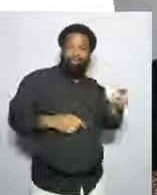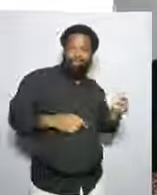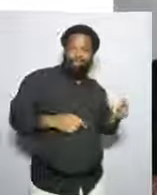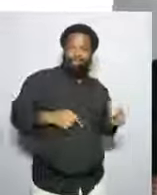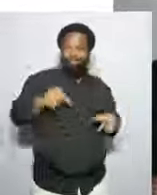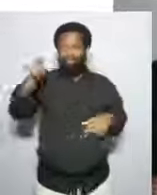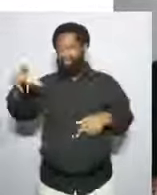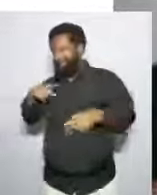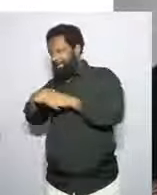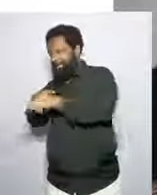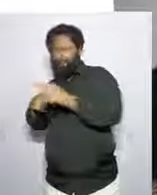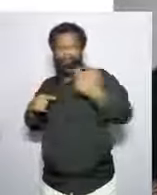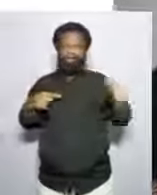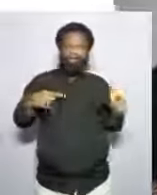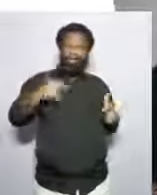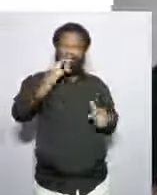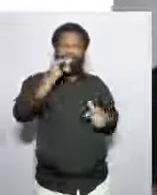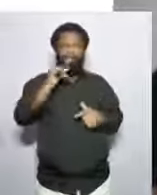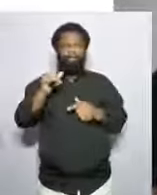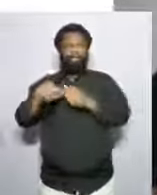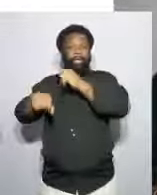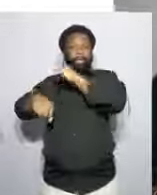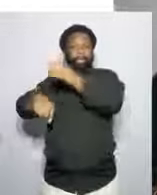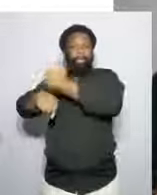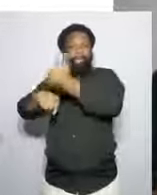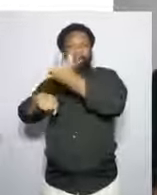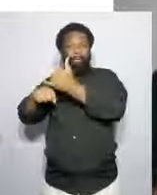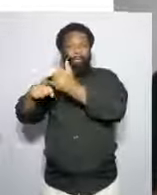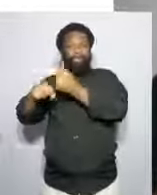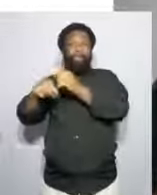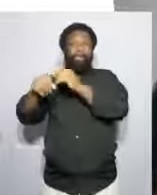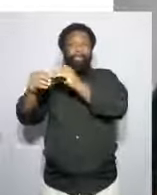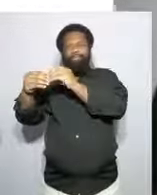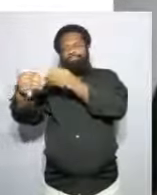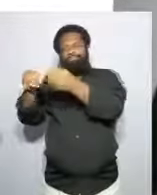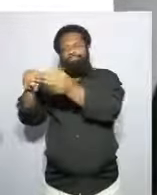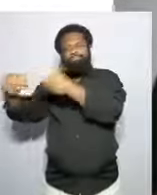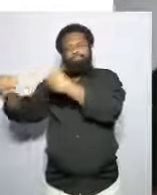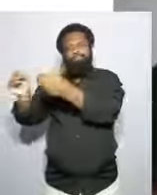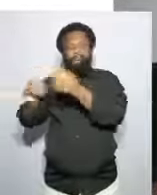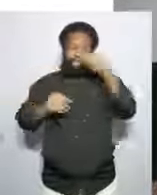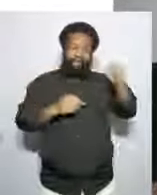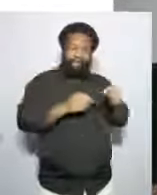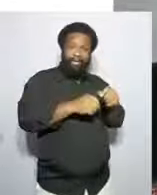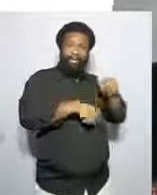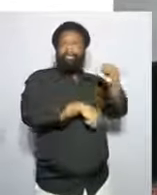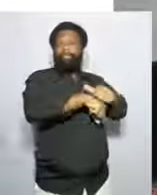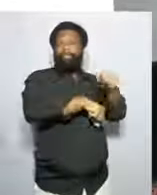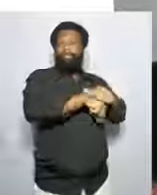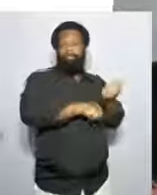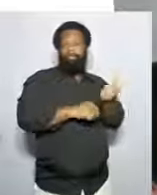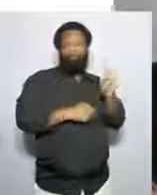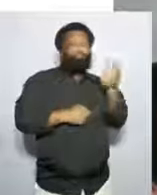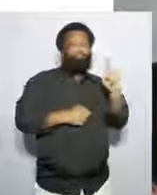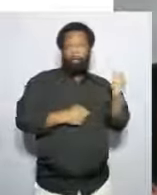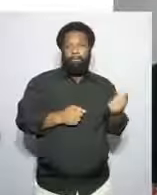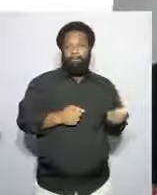dúcteis, podem ser transformados em fios, e maleáveis, podem ser transformados em lâminas, os ametais não